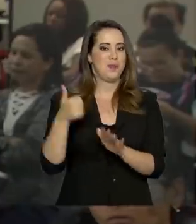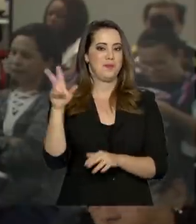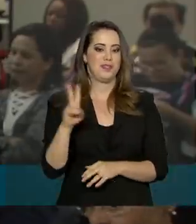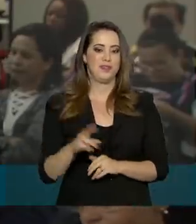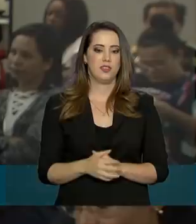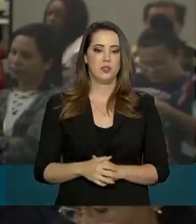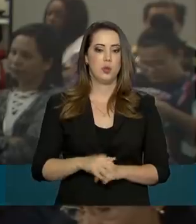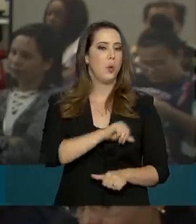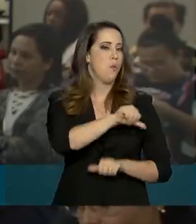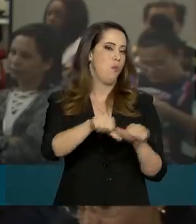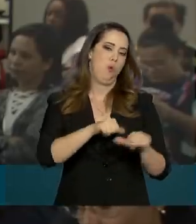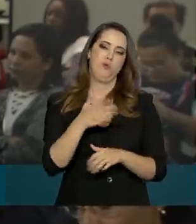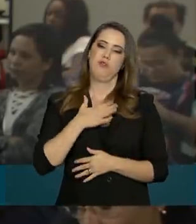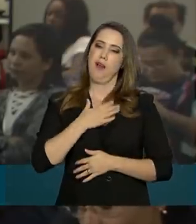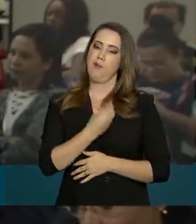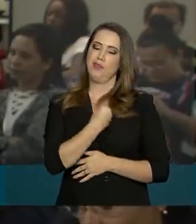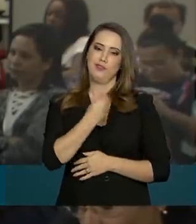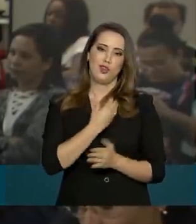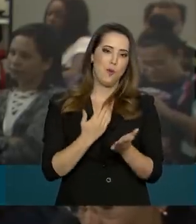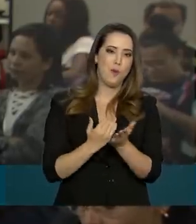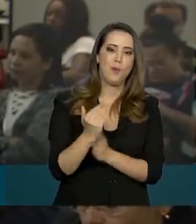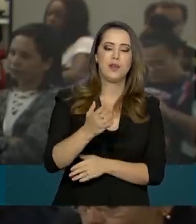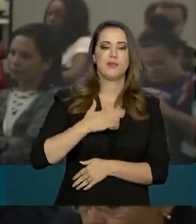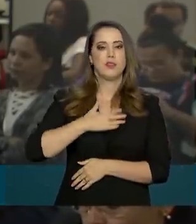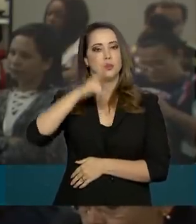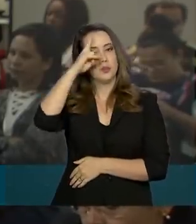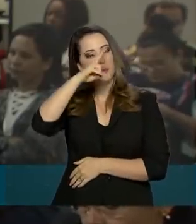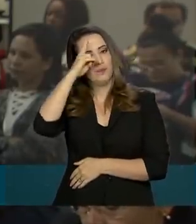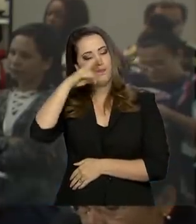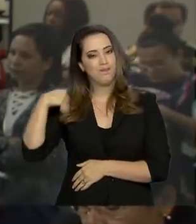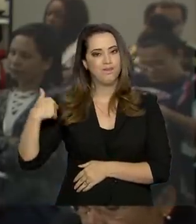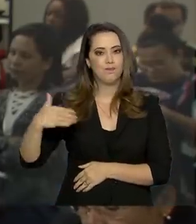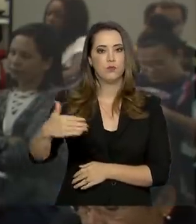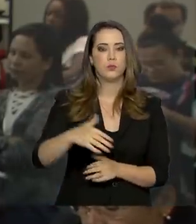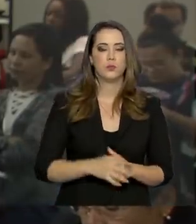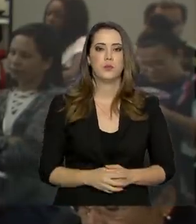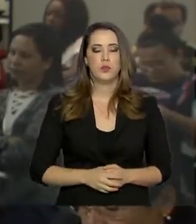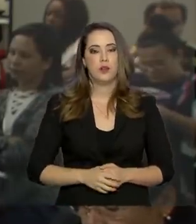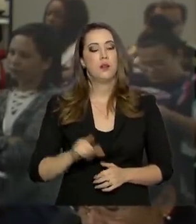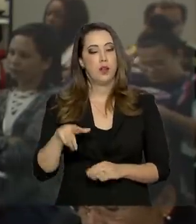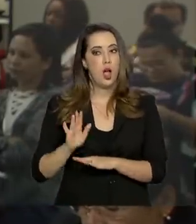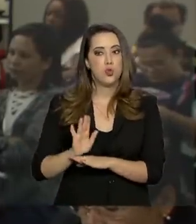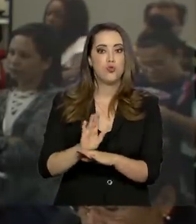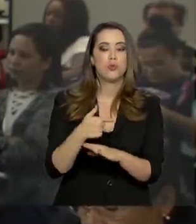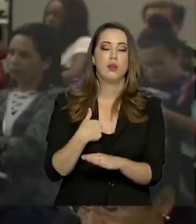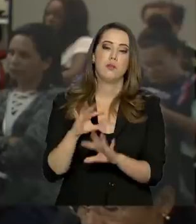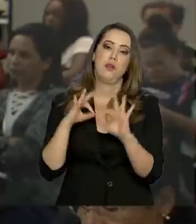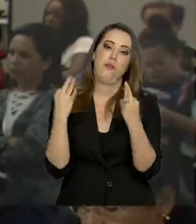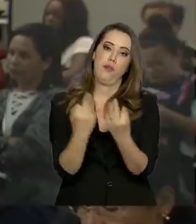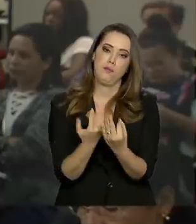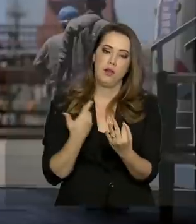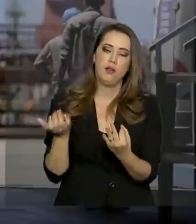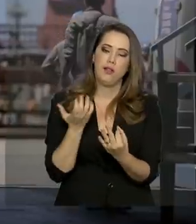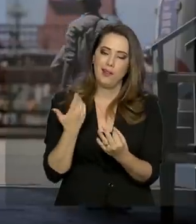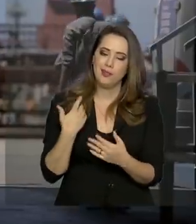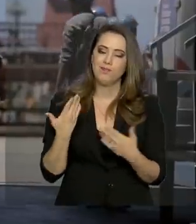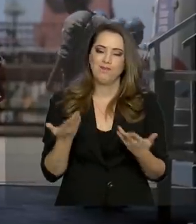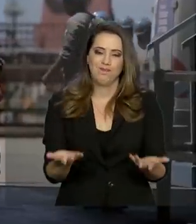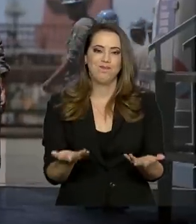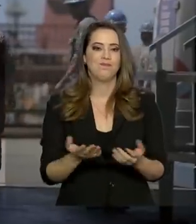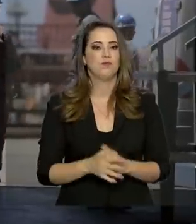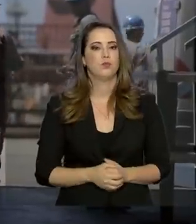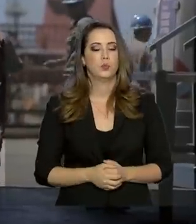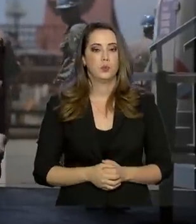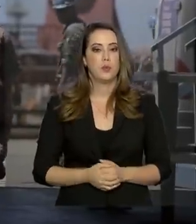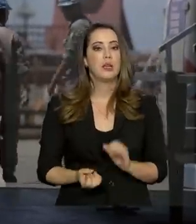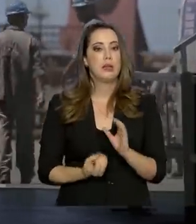muda toda a minha vida, começo a fazer minha história, minha trajetória, ajudar minha família e é isso aí. Para gerar